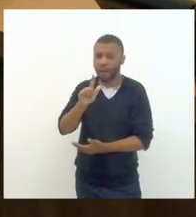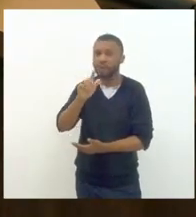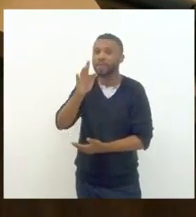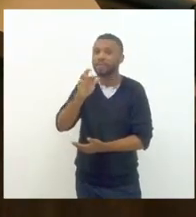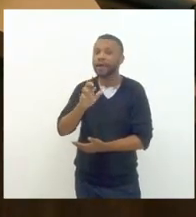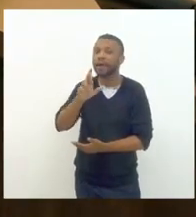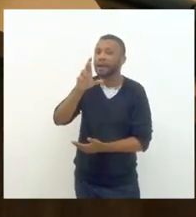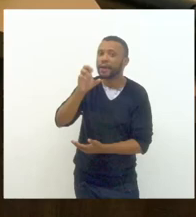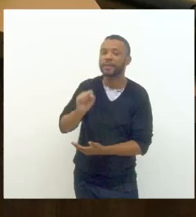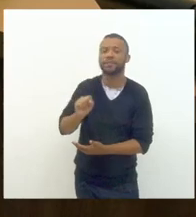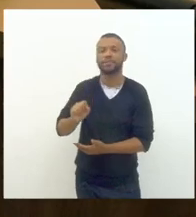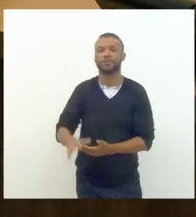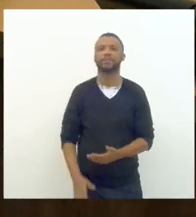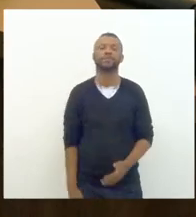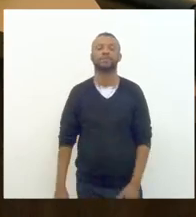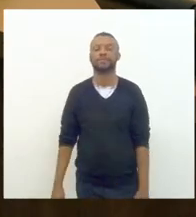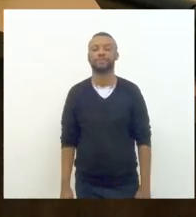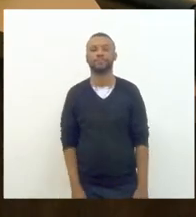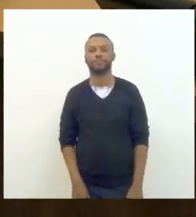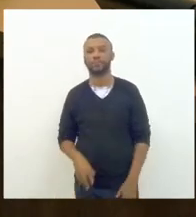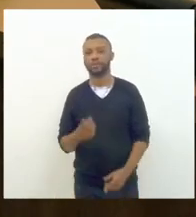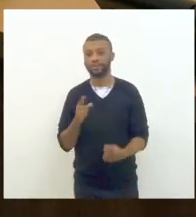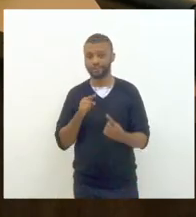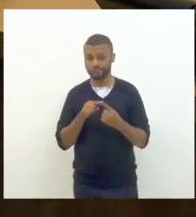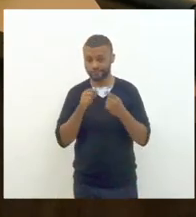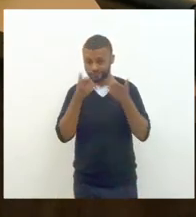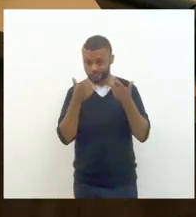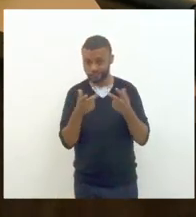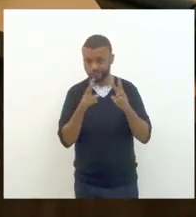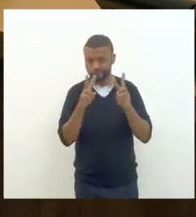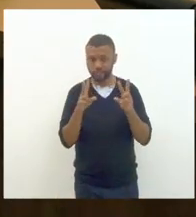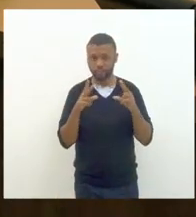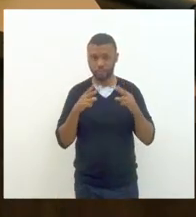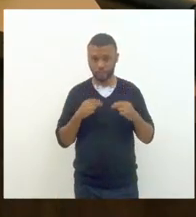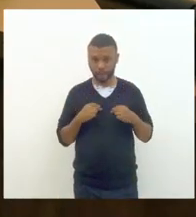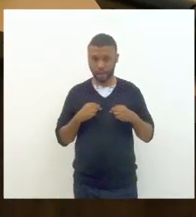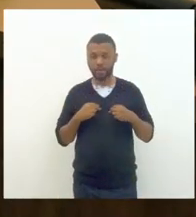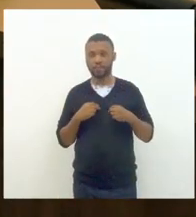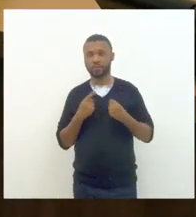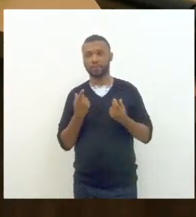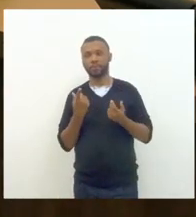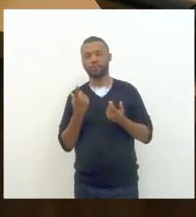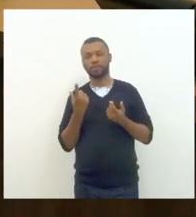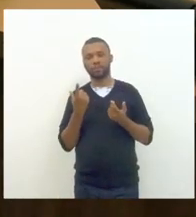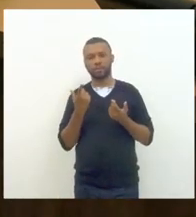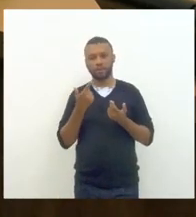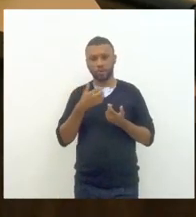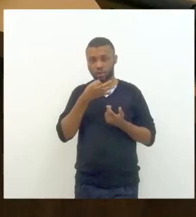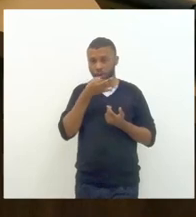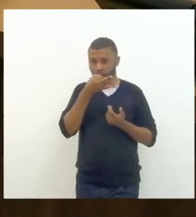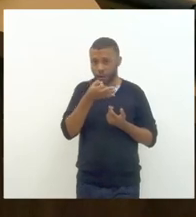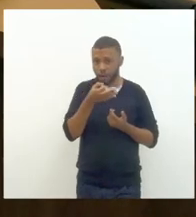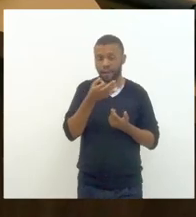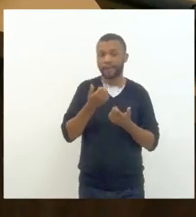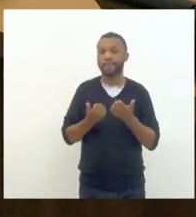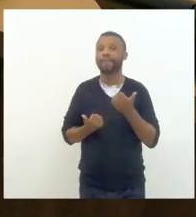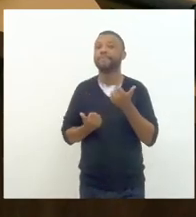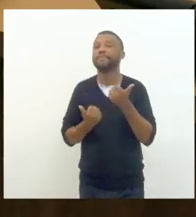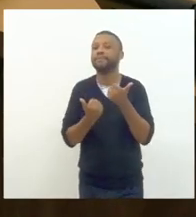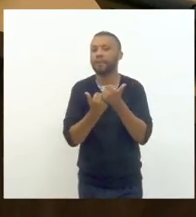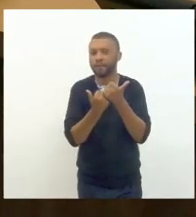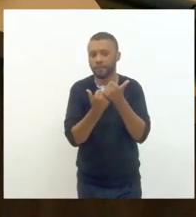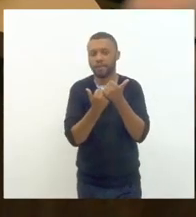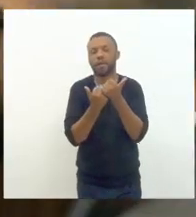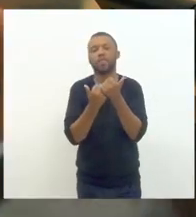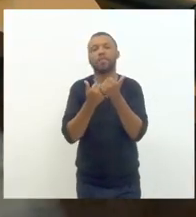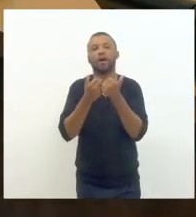presidente, no mérito, estou votando favorável